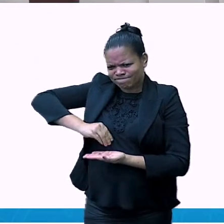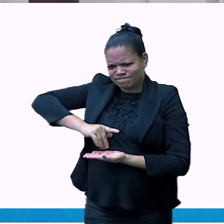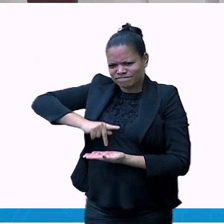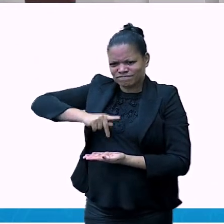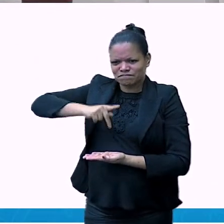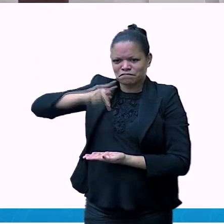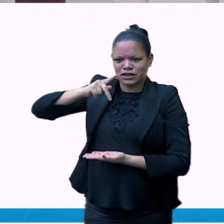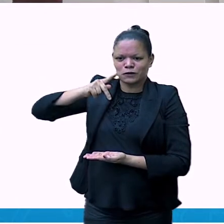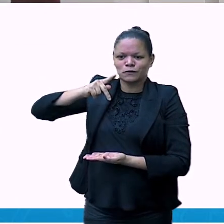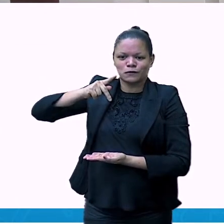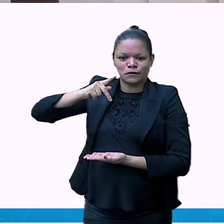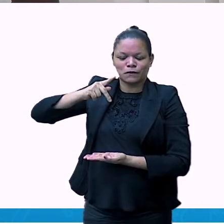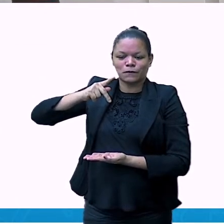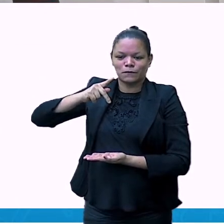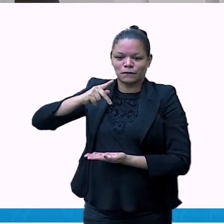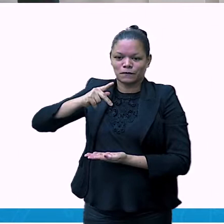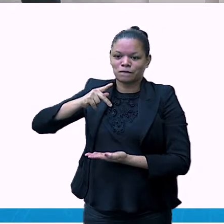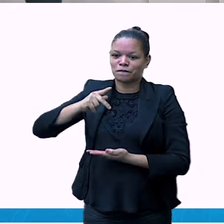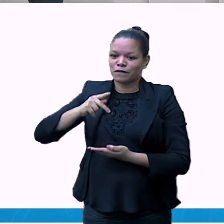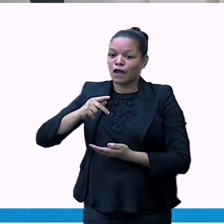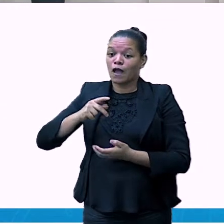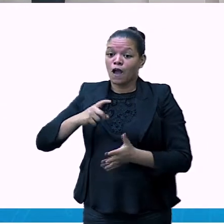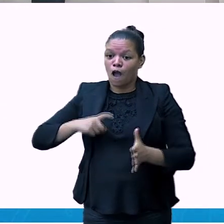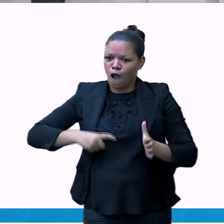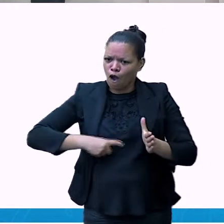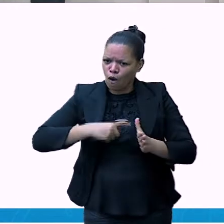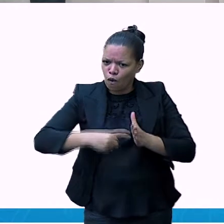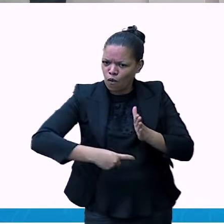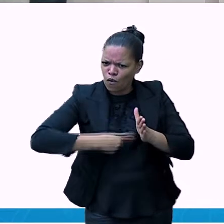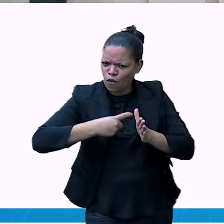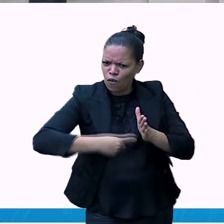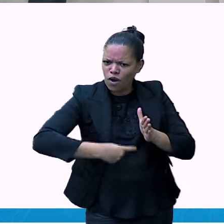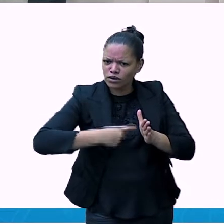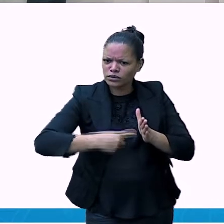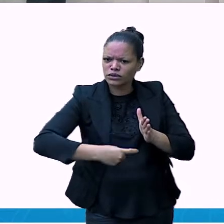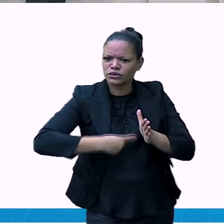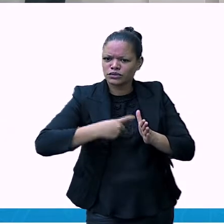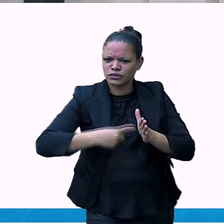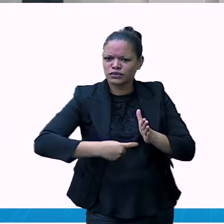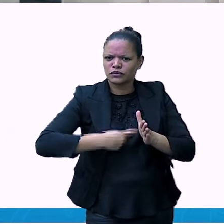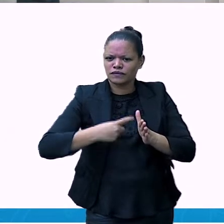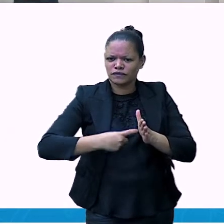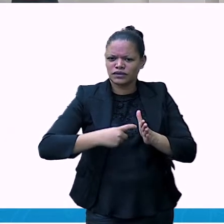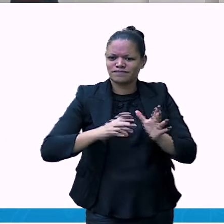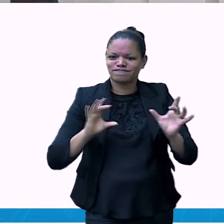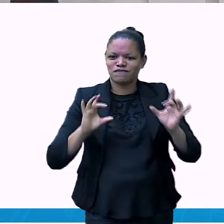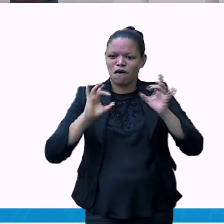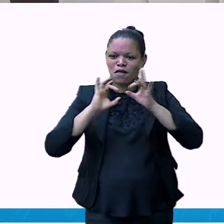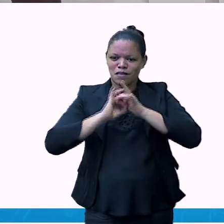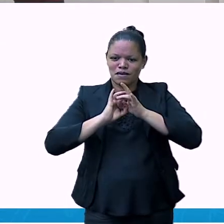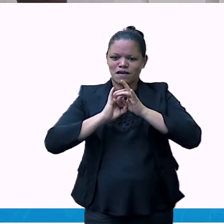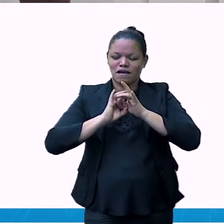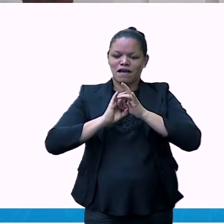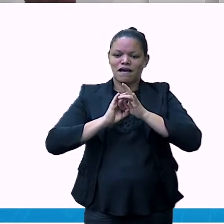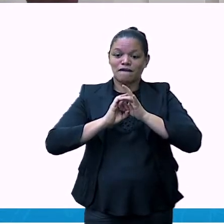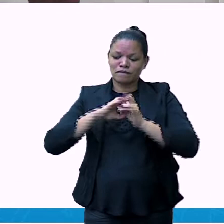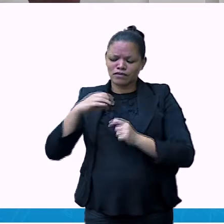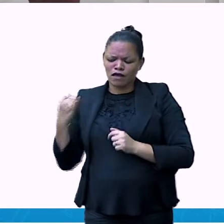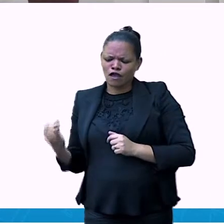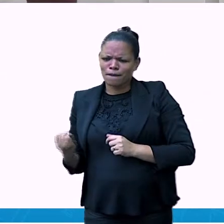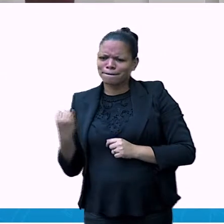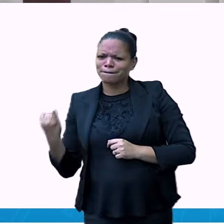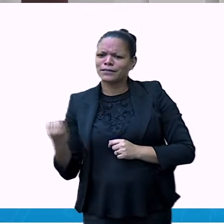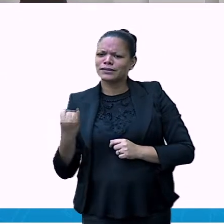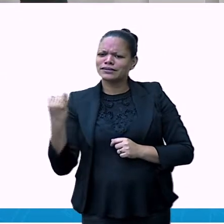ao extrativismo, né? Então, só relembrando aqui com vocês o quão importantes são as riquezas naturais do